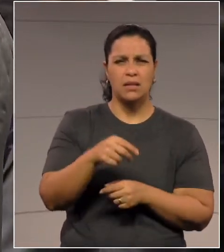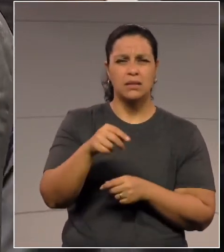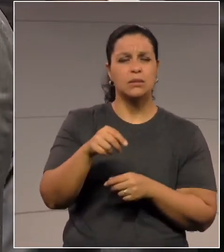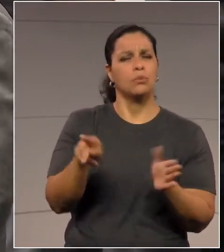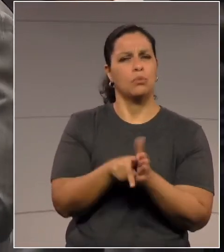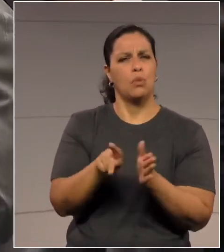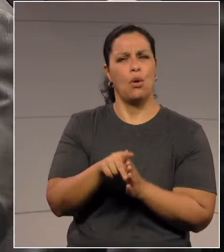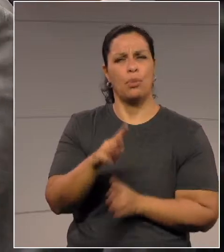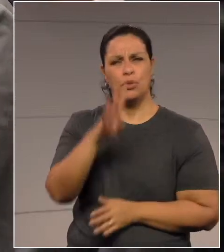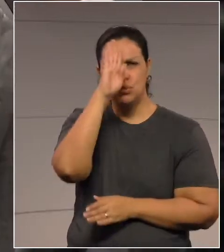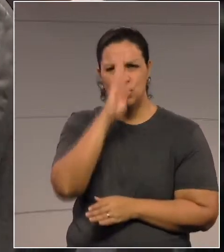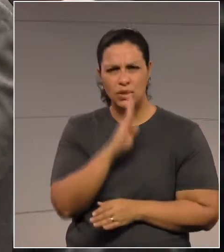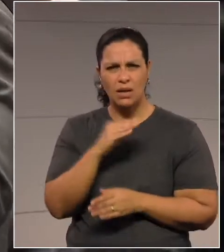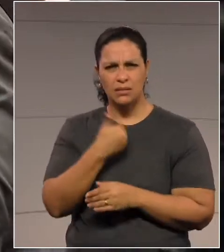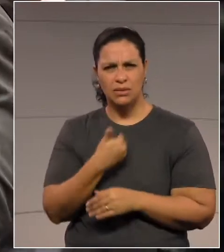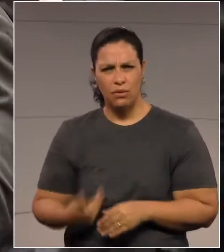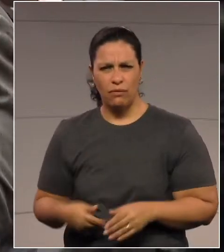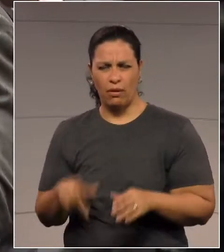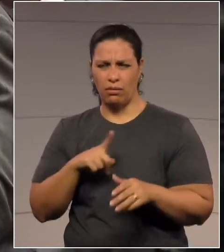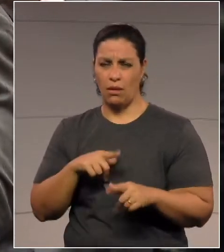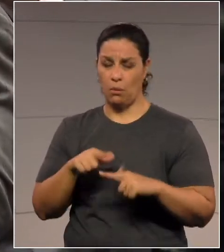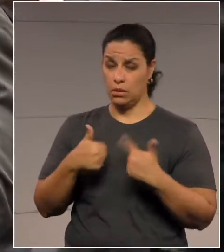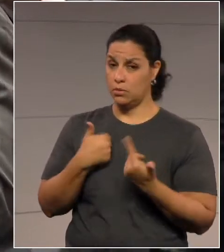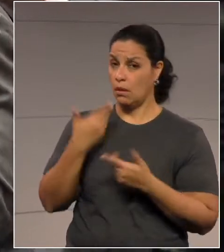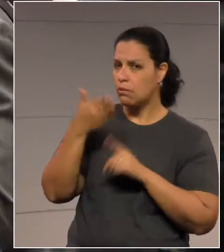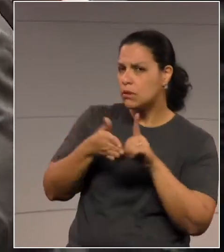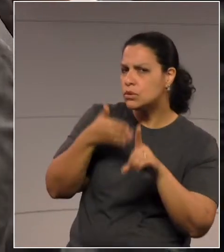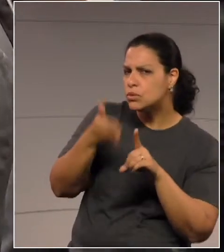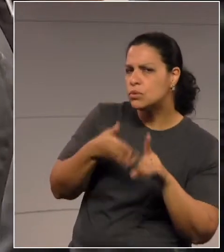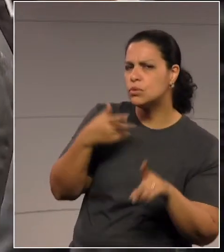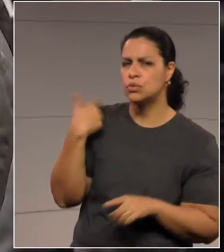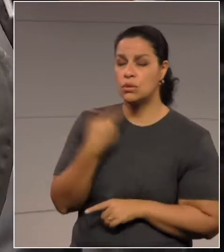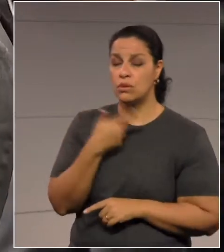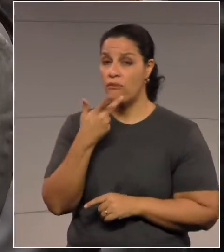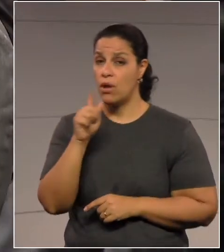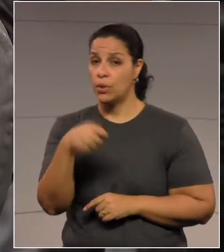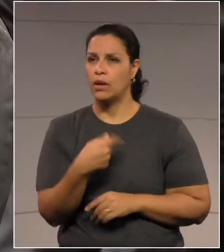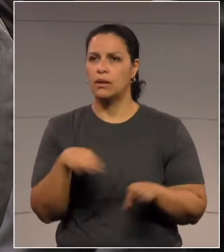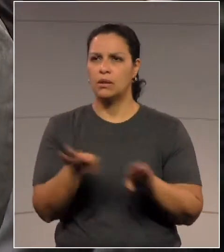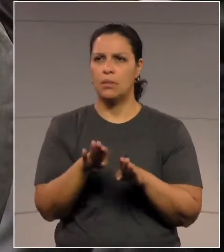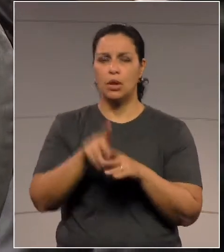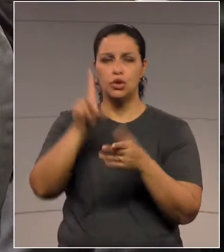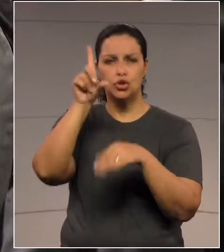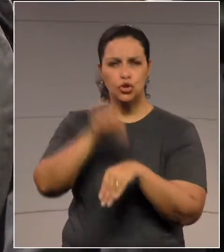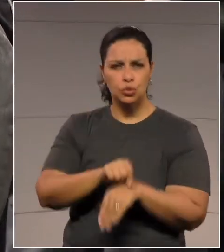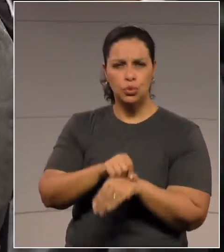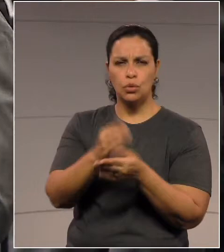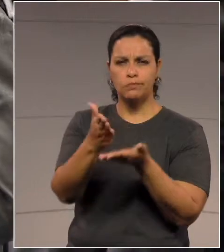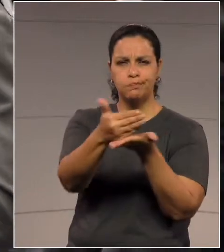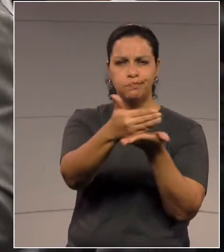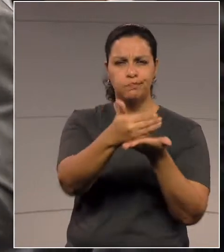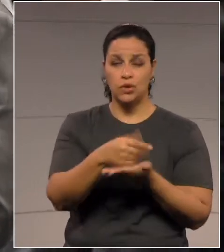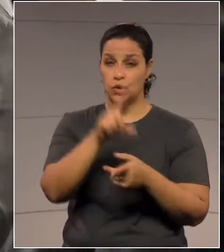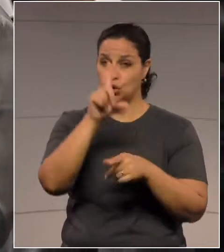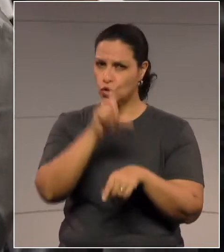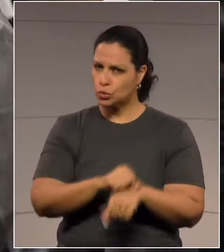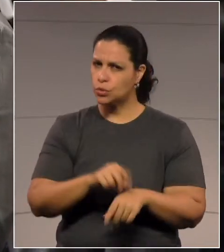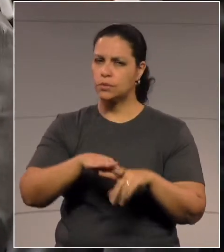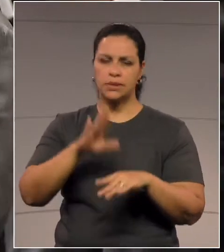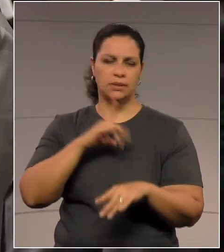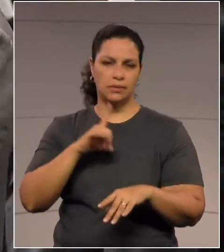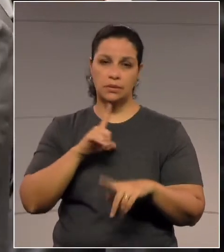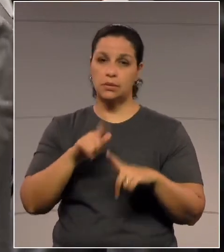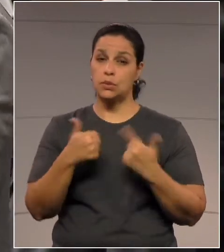preocupa, porque no discurso haverá queda de arrecadação. Cada vez